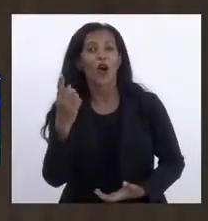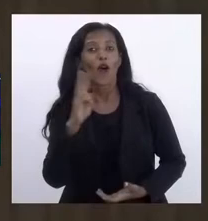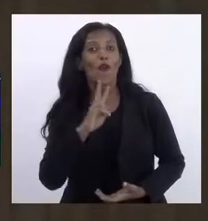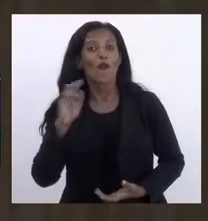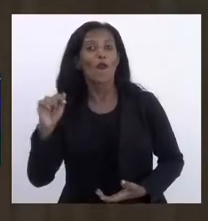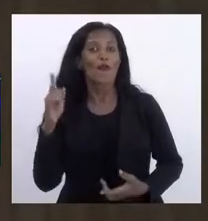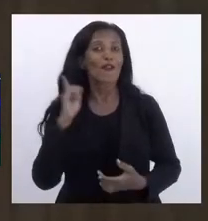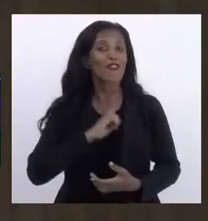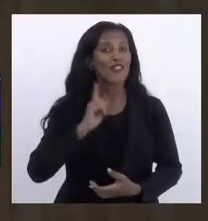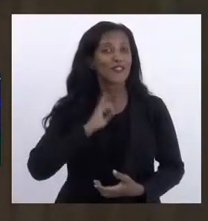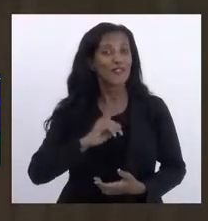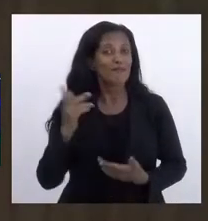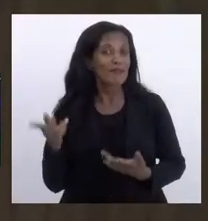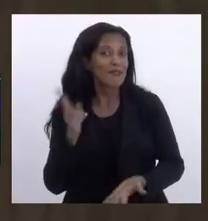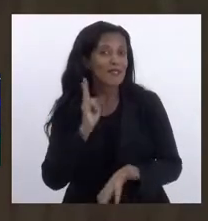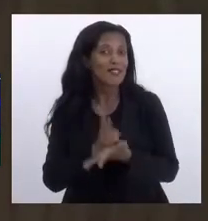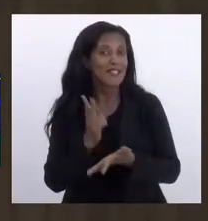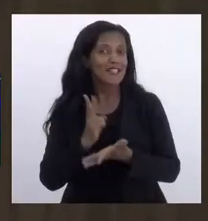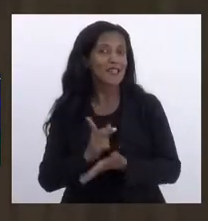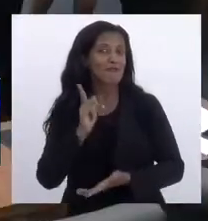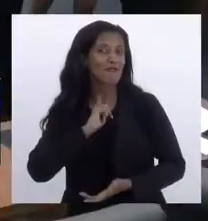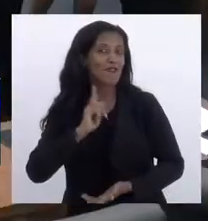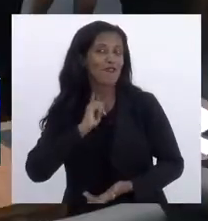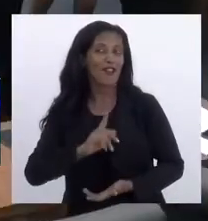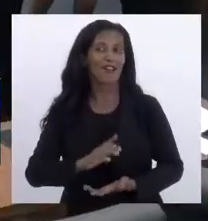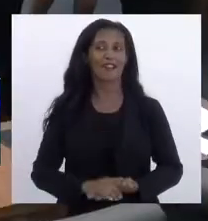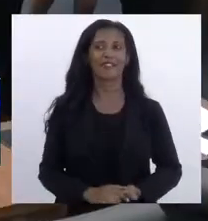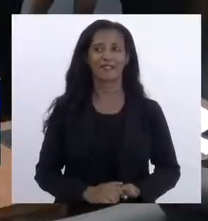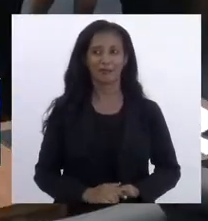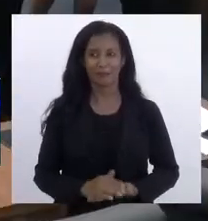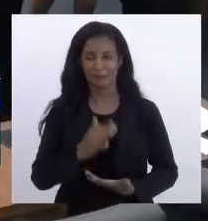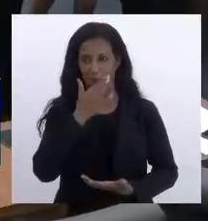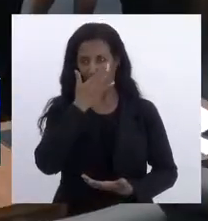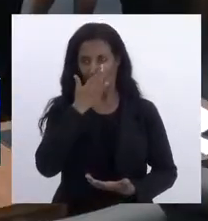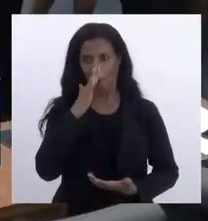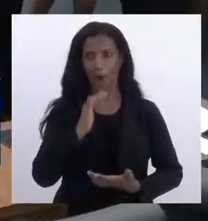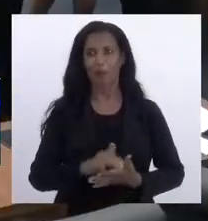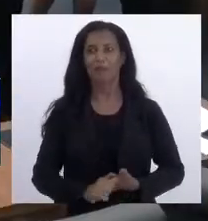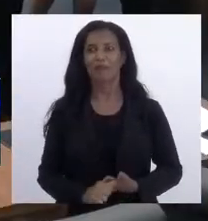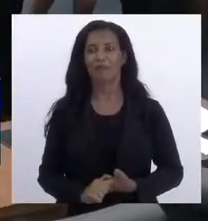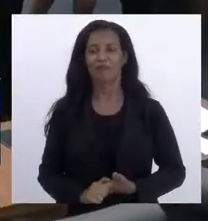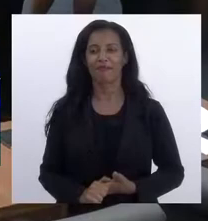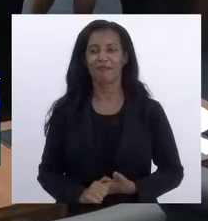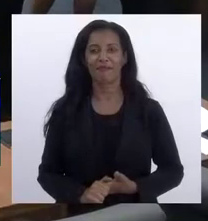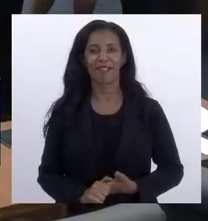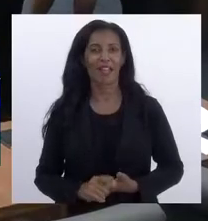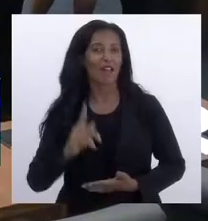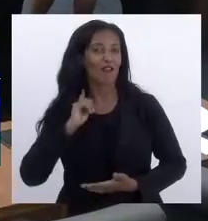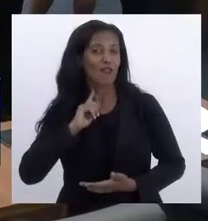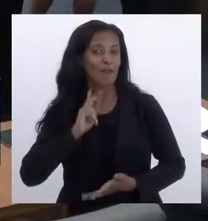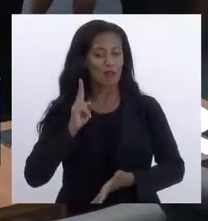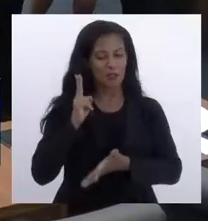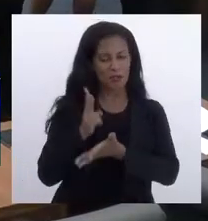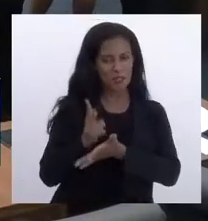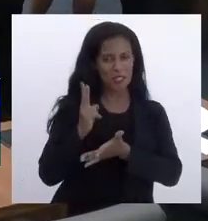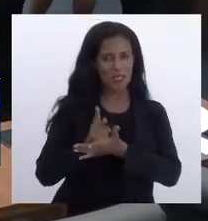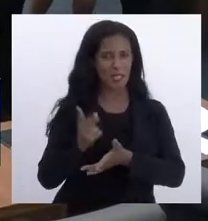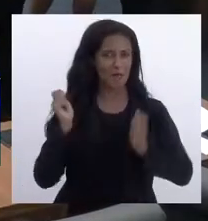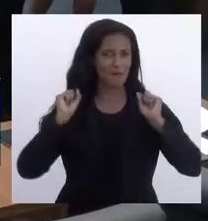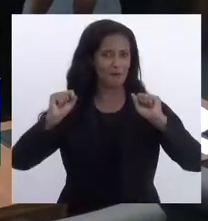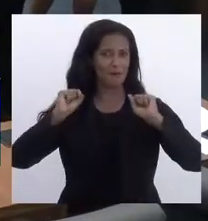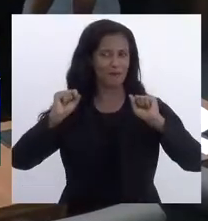é demais. O hino lá é casaca, casaca, turma é boa, mesmo é da fusaca, não é isso? Isso aí,